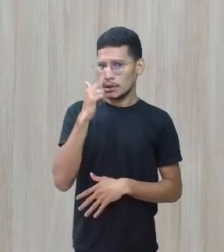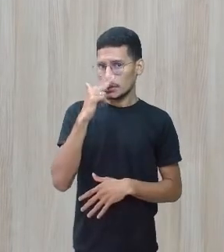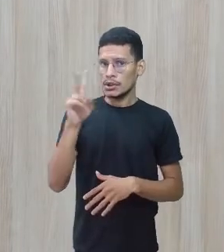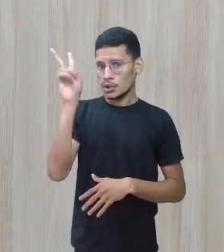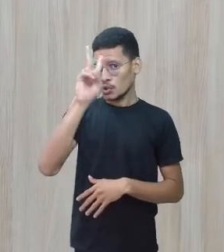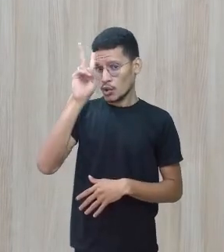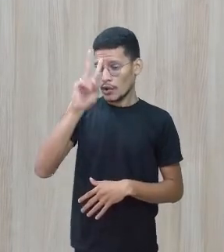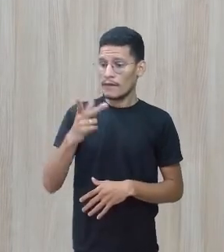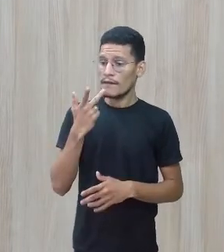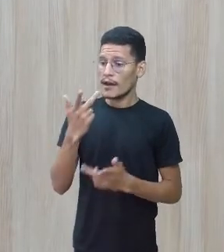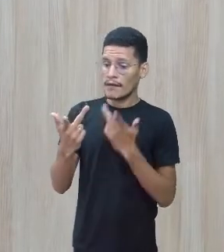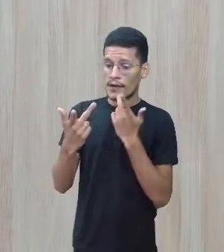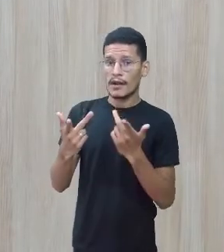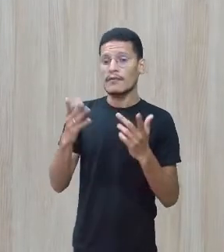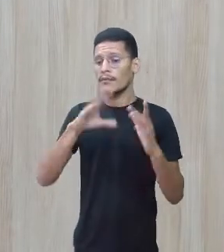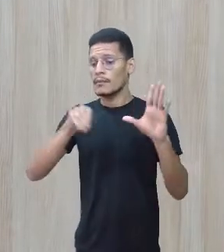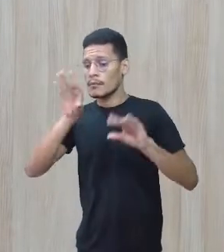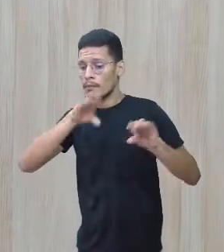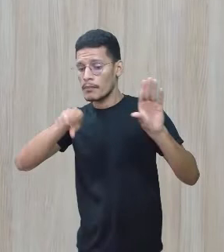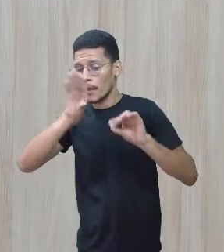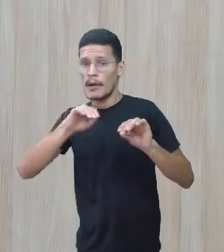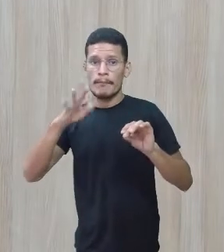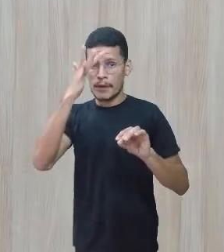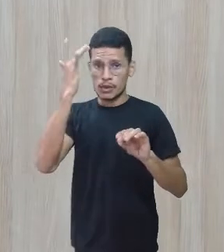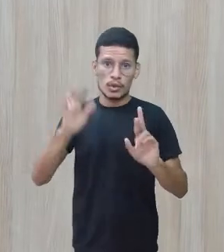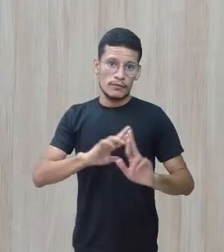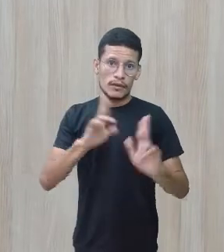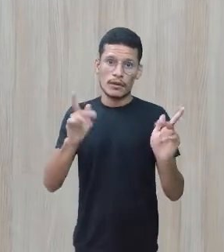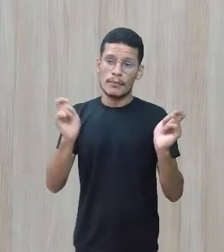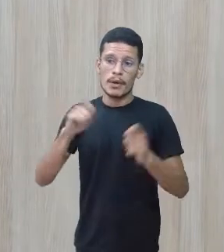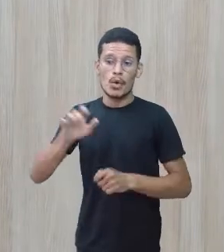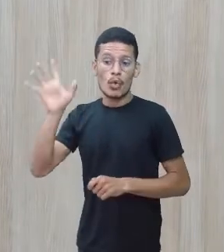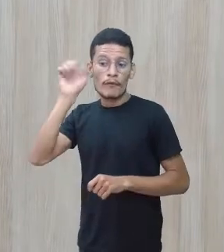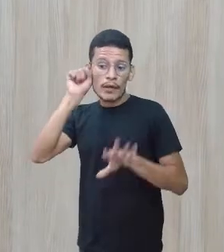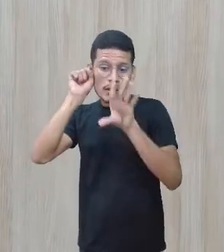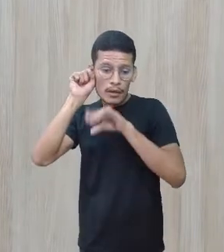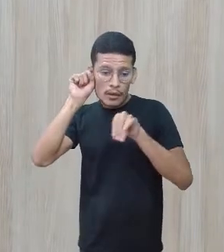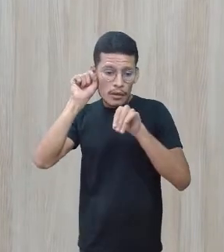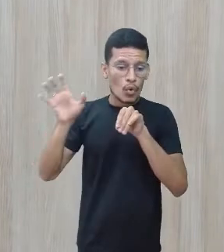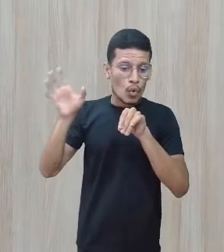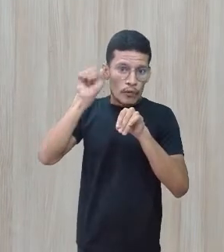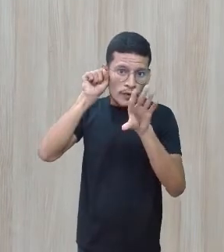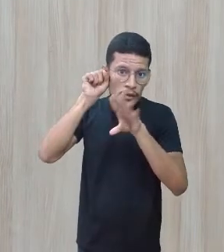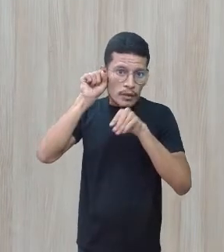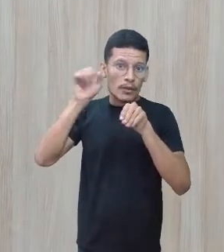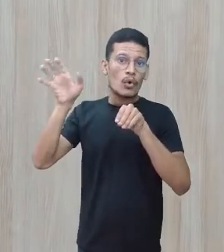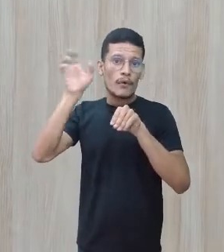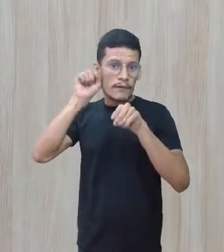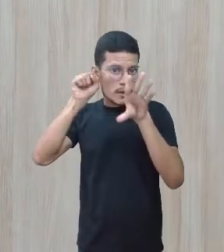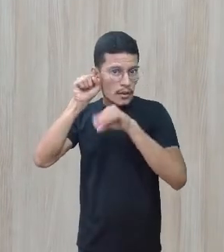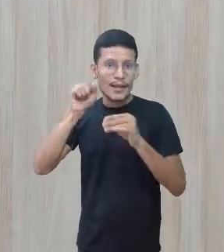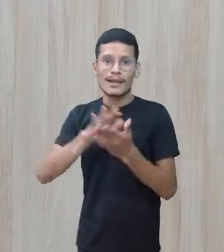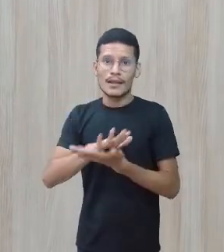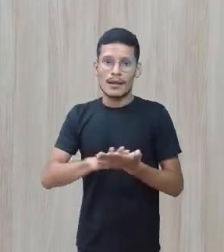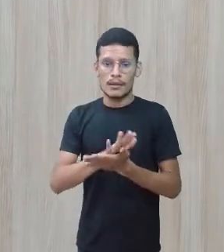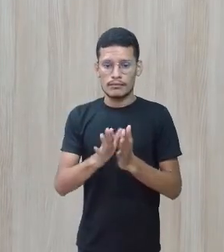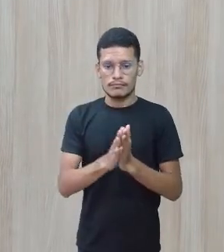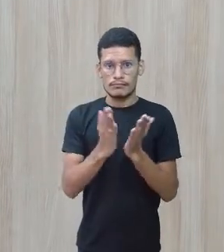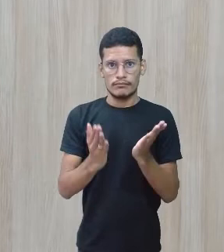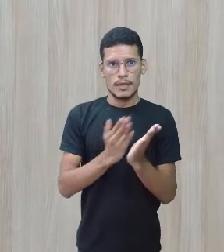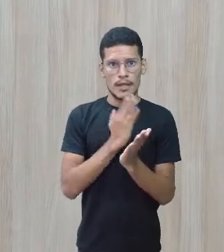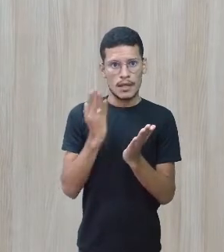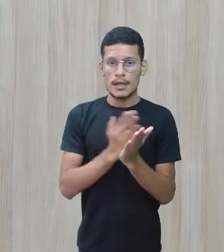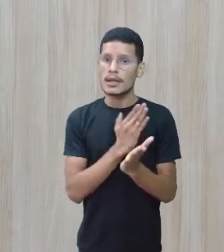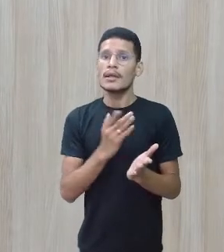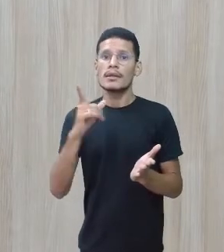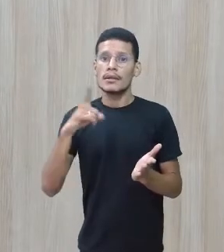por diversas pessoas diferentes que vão ouvindo umas das outras e não decoraram do livro, a gente tem essas diferenças, essas